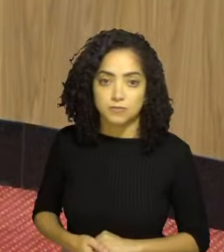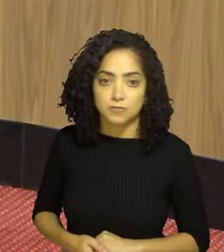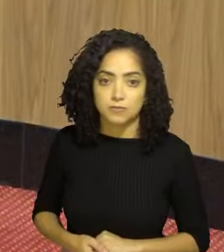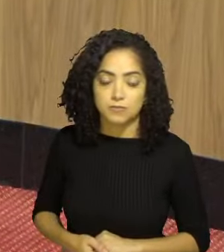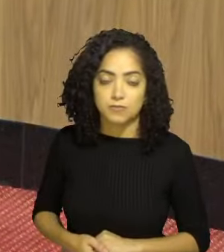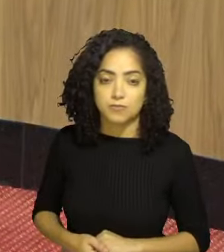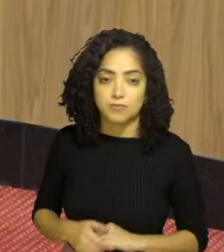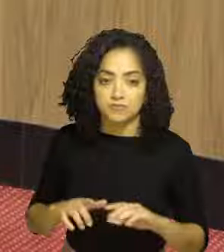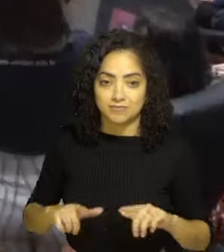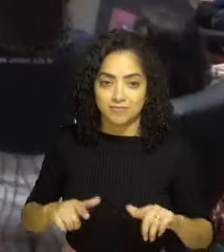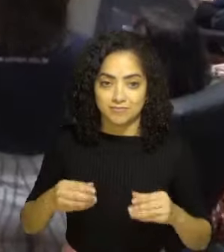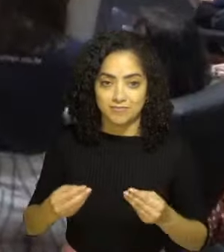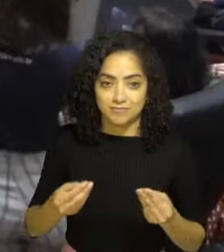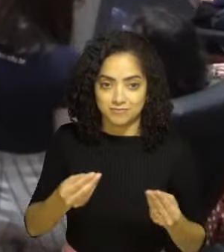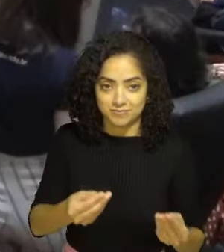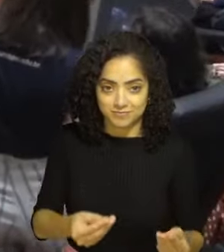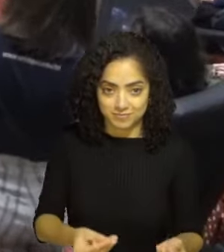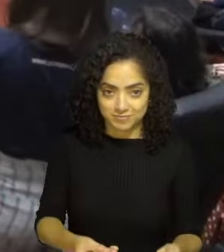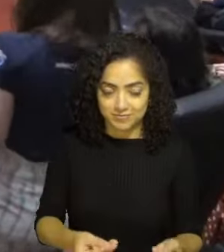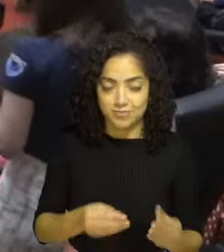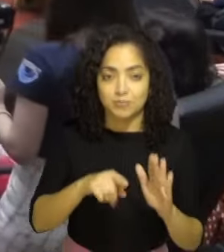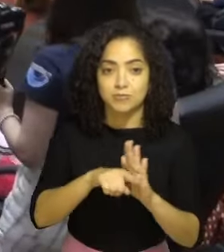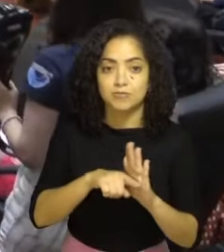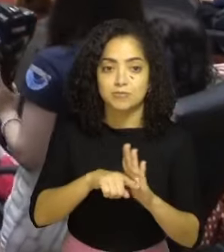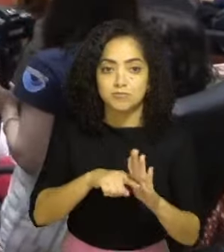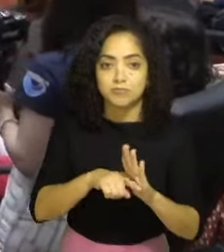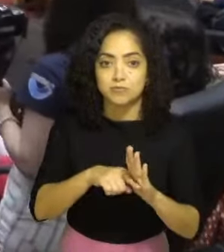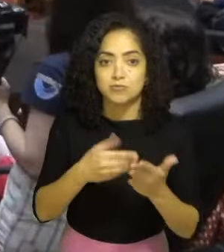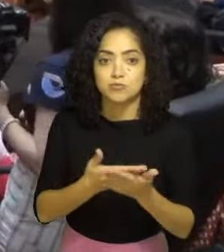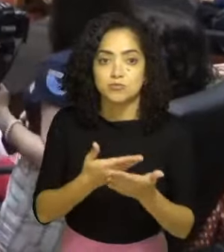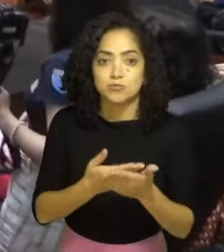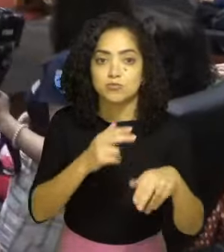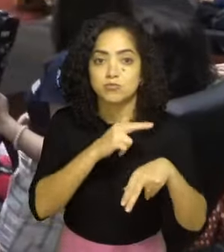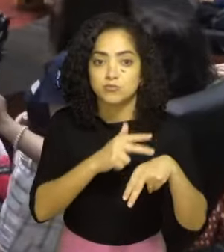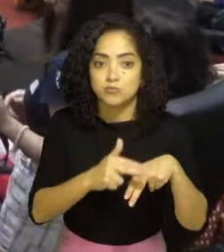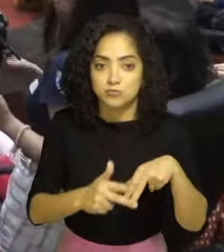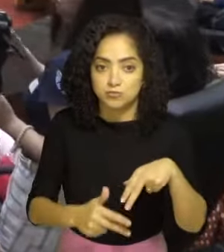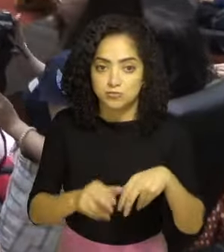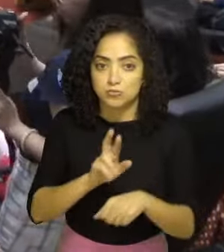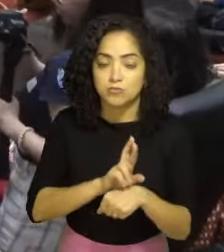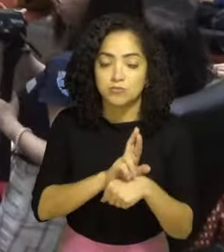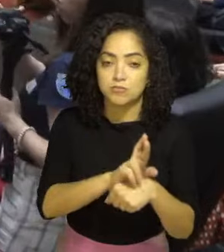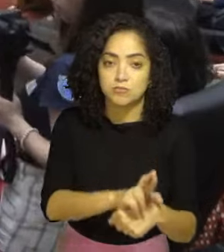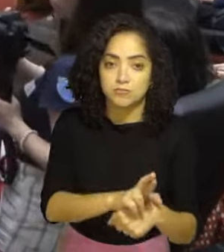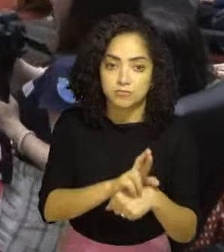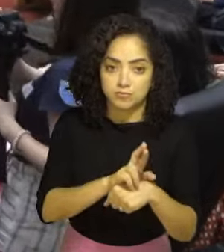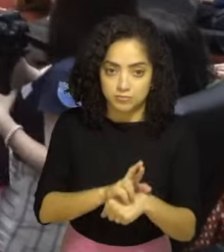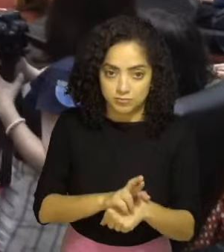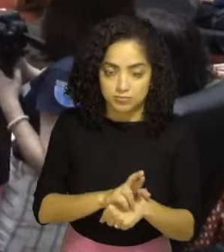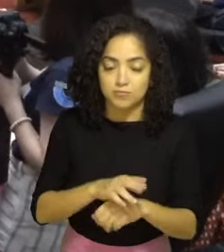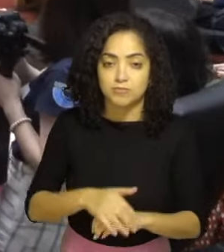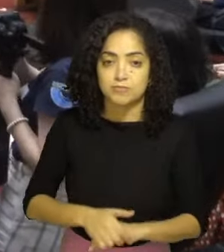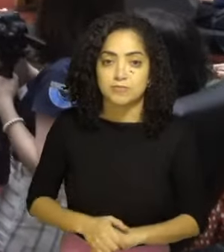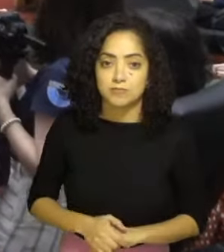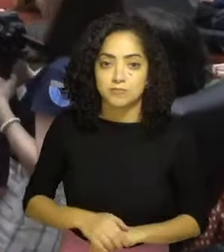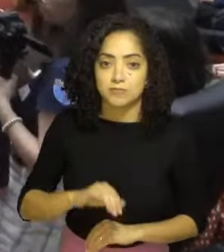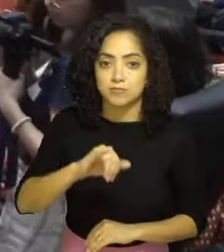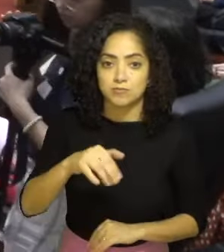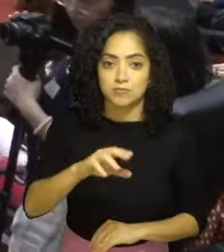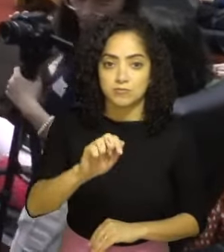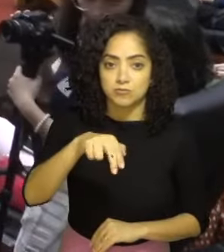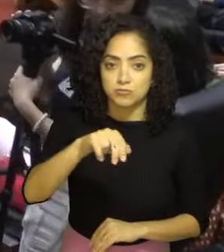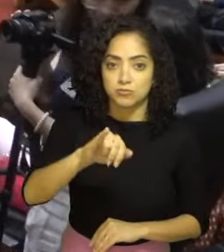Recebe a homenagem o Instituto de Estudos de Gênero, neste ato representado pela coordenadora da instituição, Janine Gomes